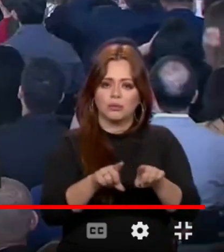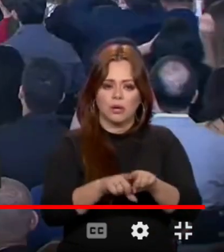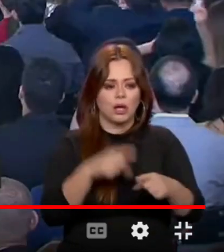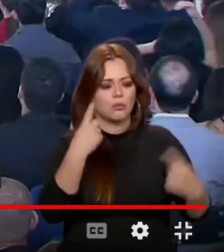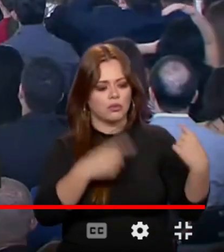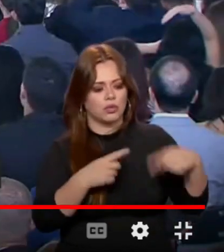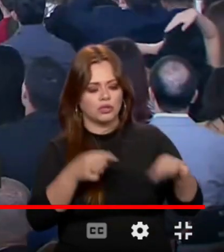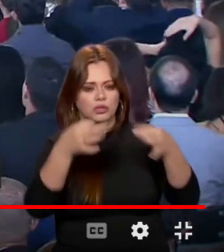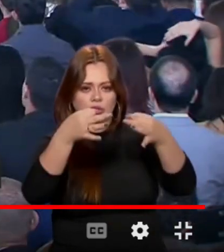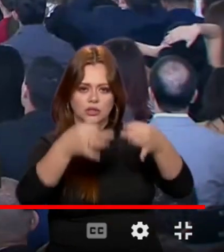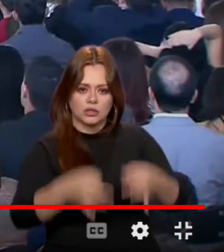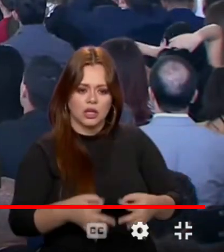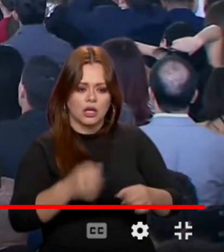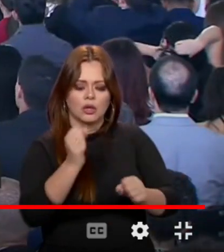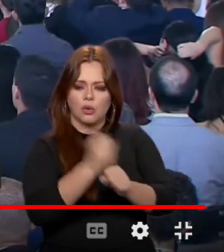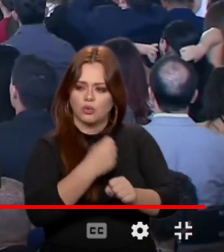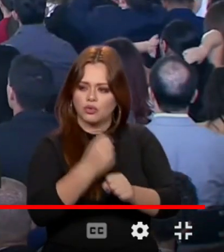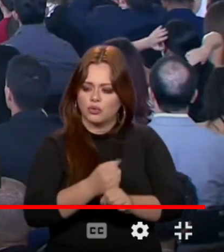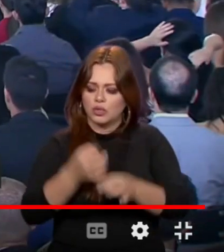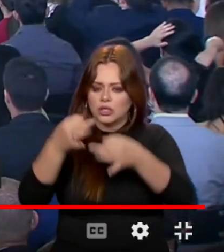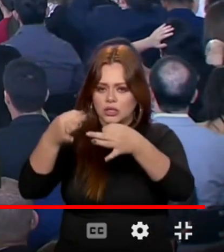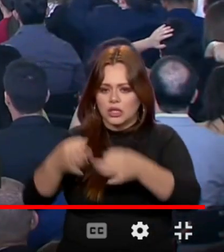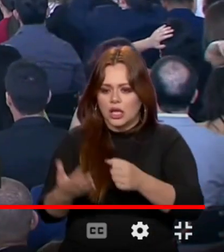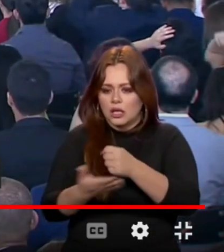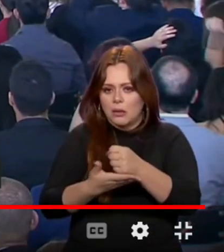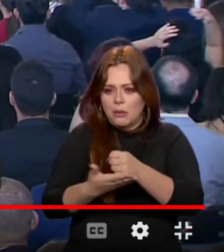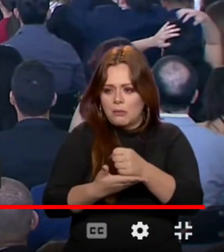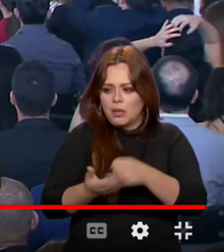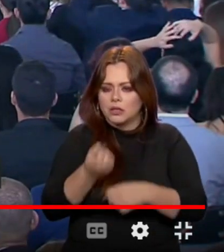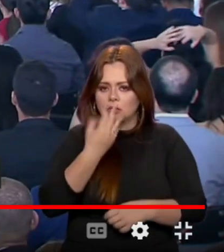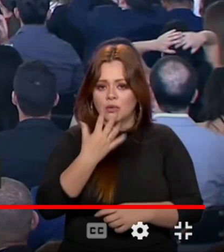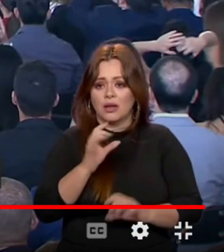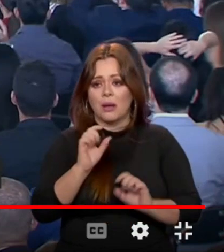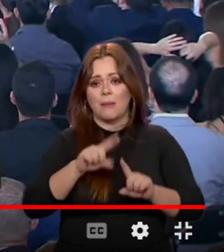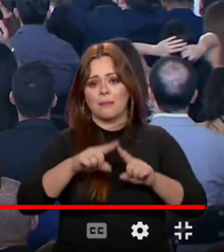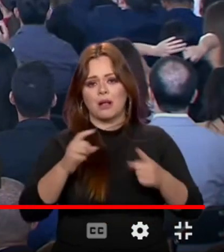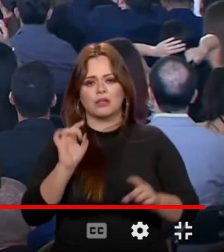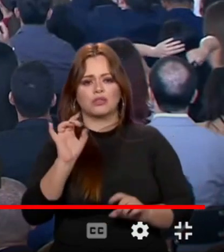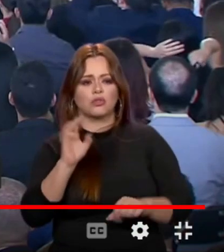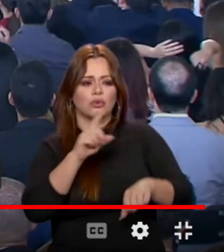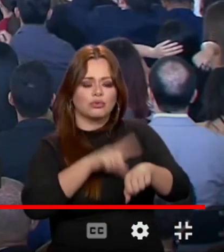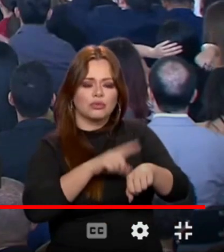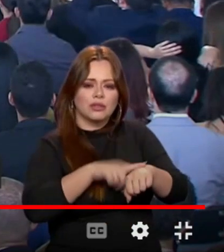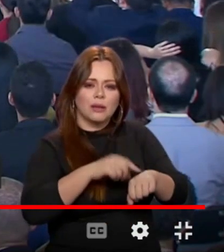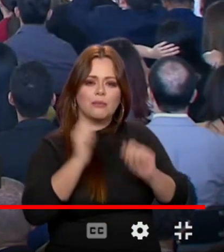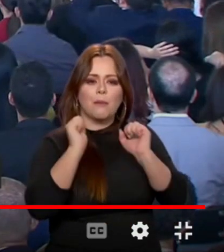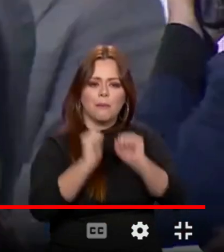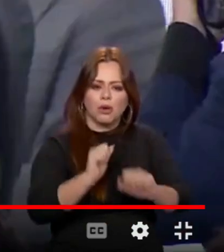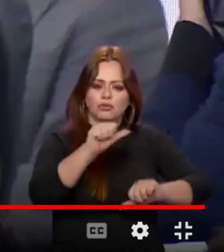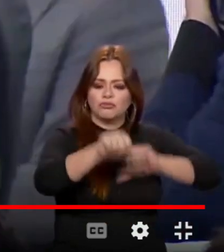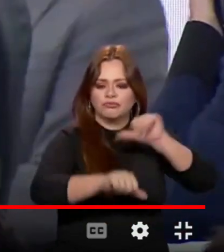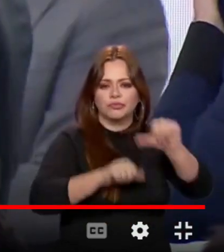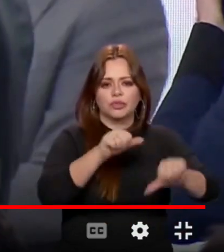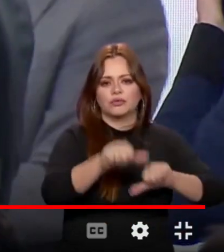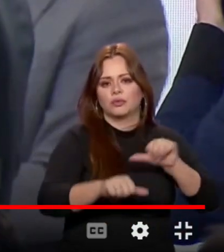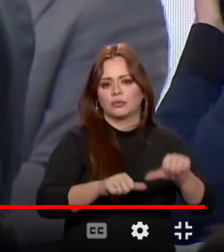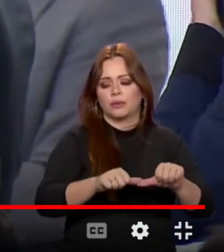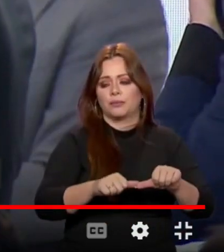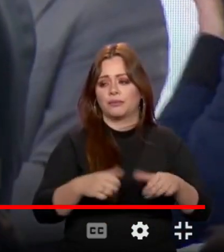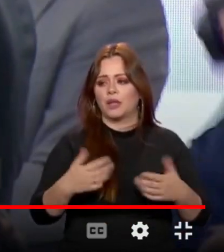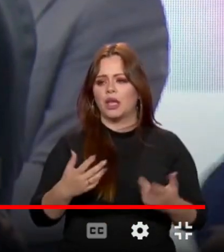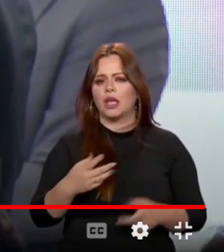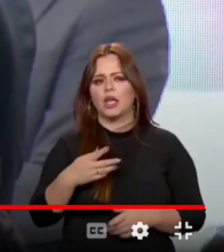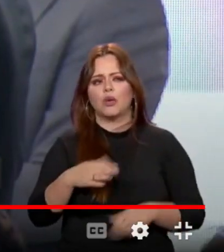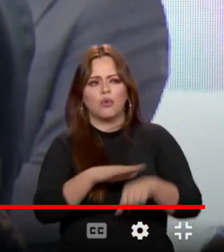bem concebida, bem construída, e só o tempo é capaz de fazer essa transformação. Agora há pouco conversava